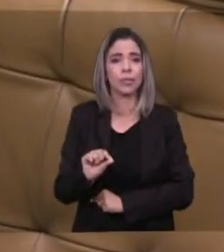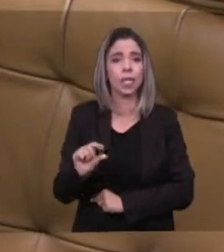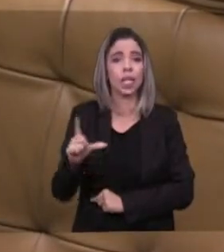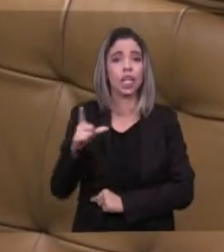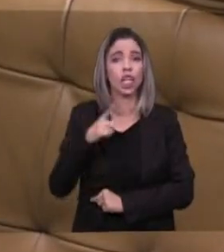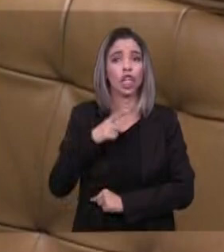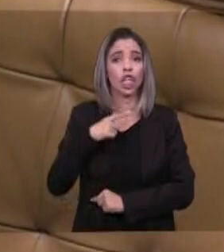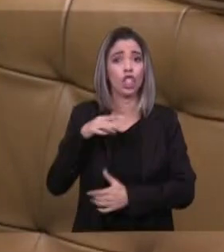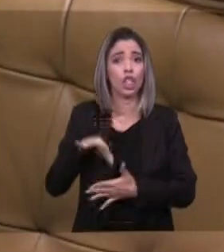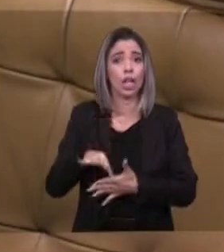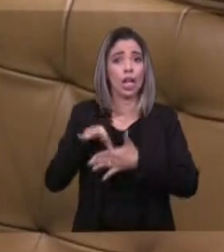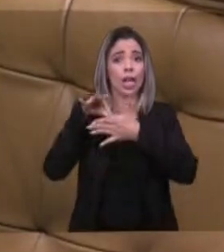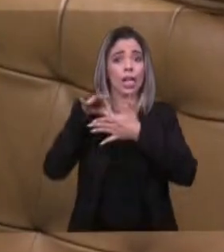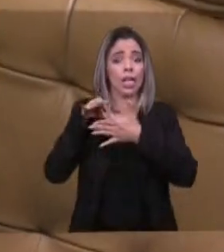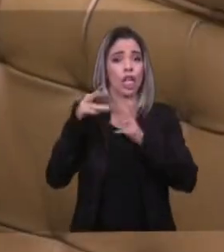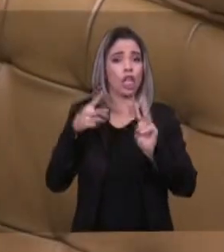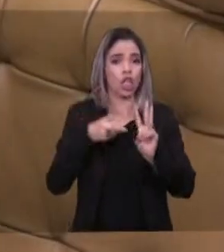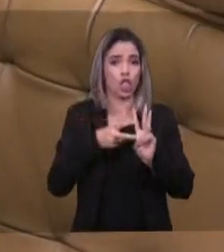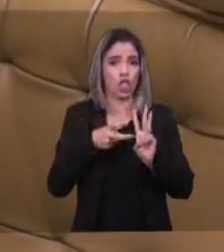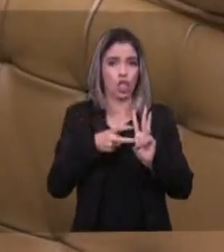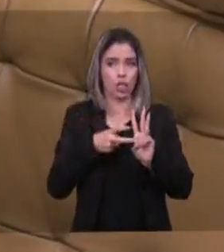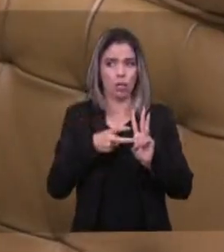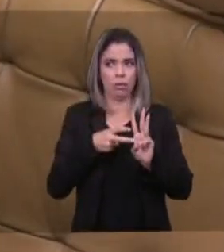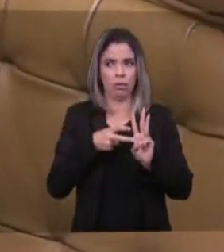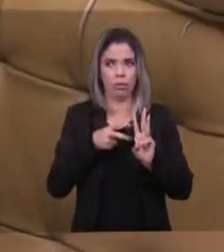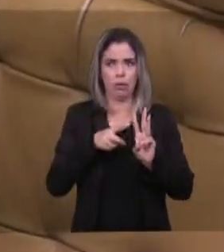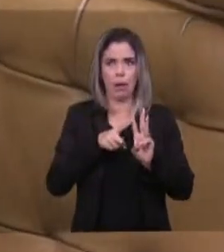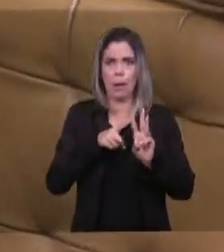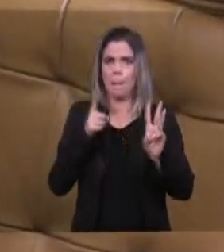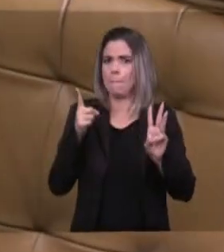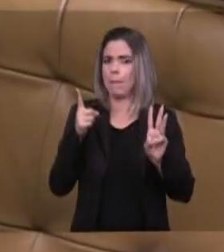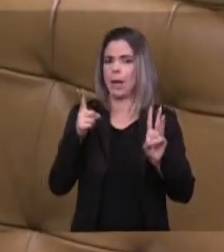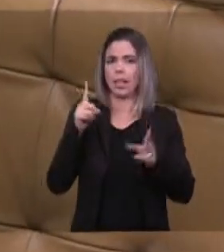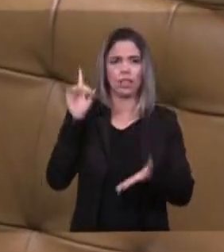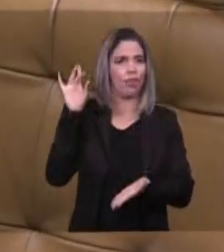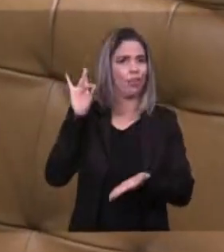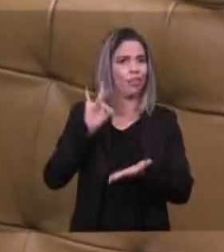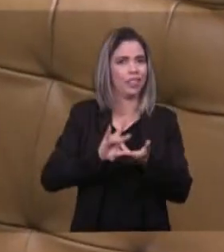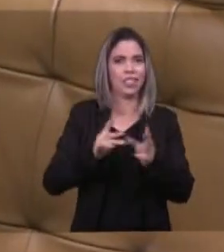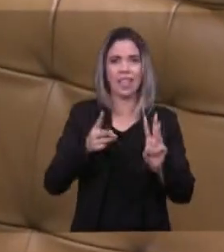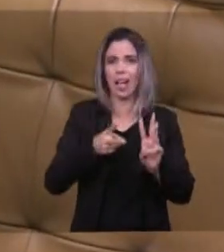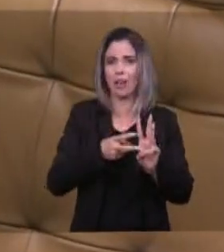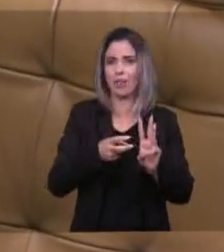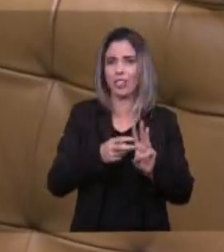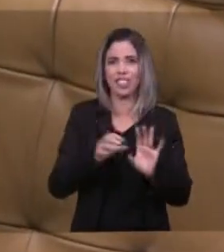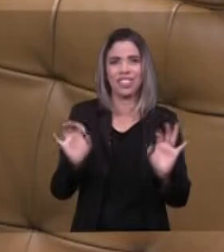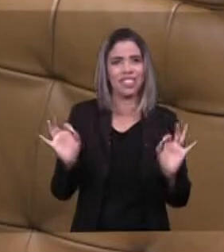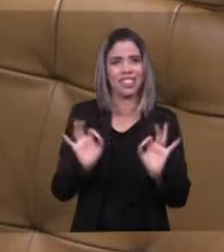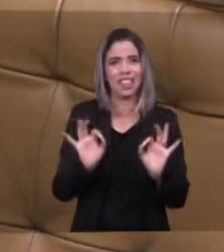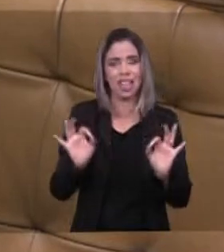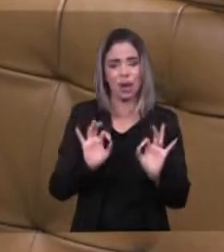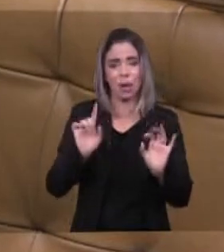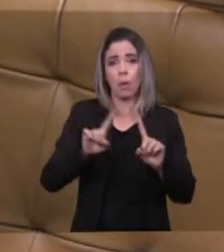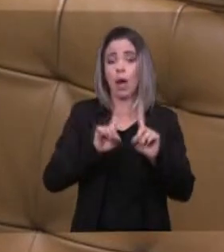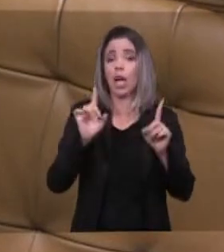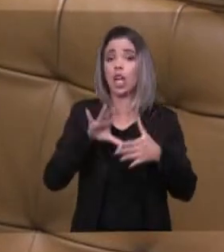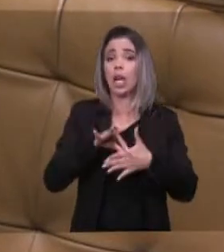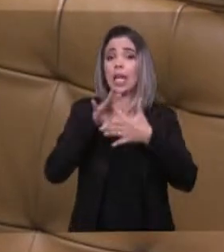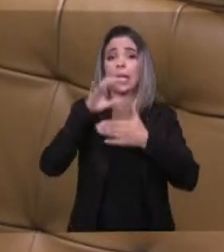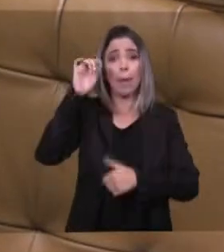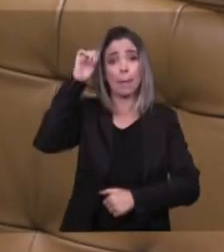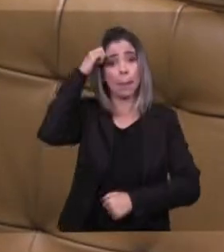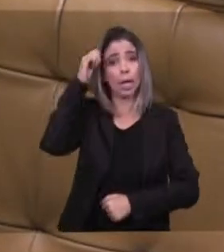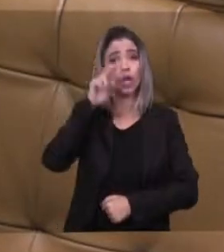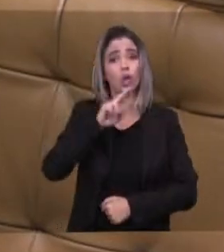um líder indígena, que aparentemente não era indígena, o ministro Alexandre deve conhecer, mas um líder negro,